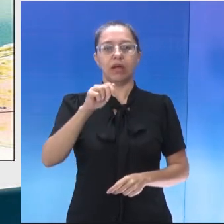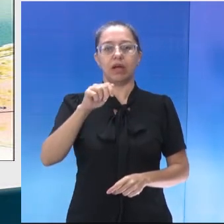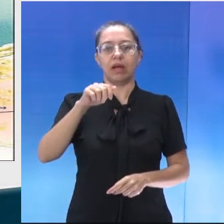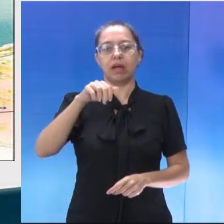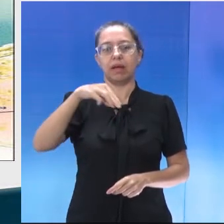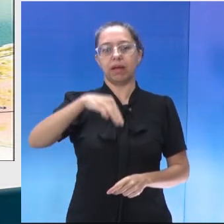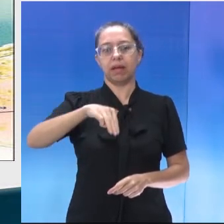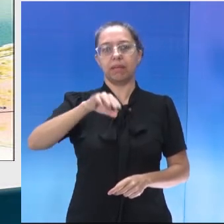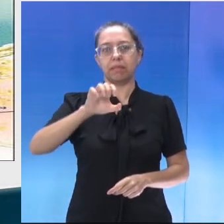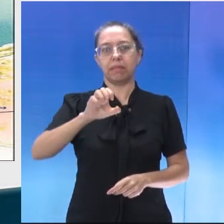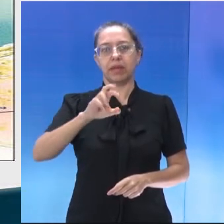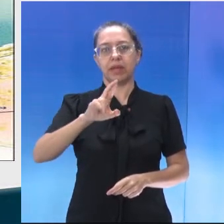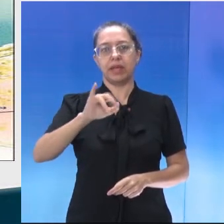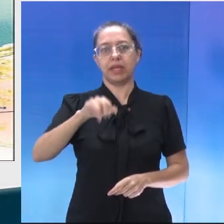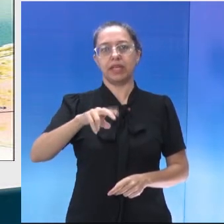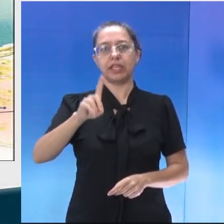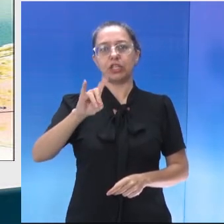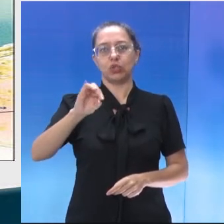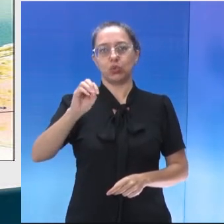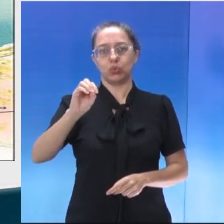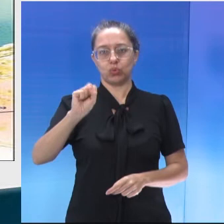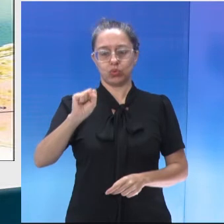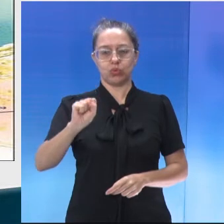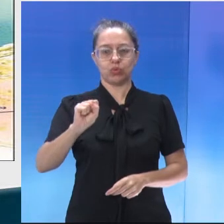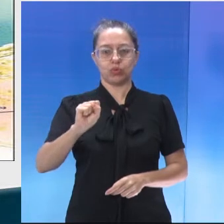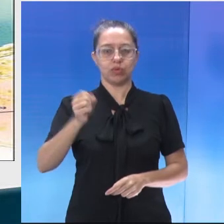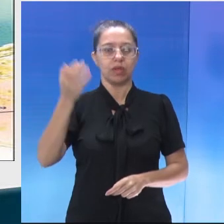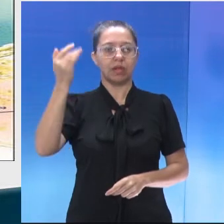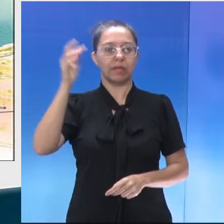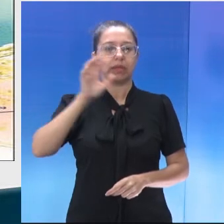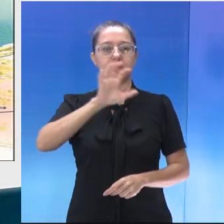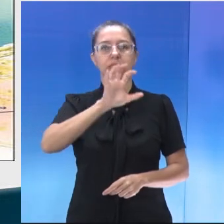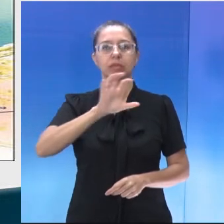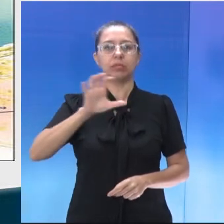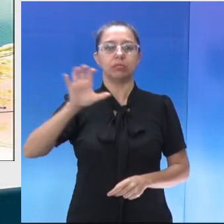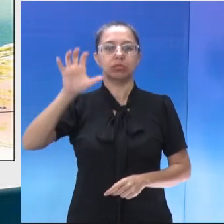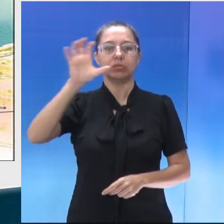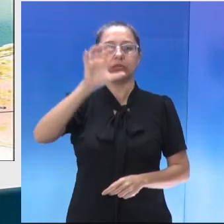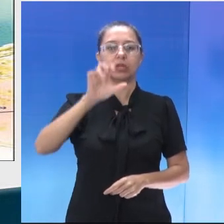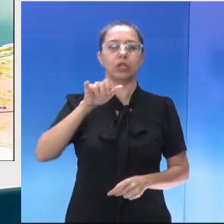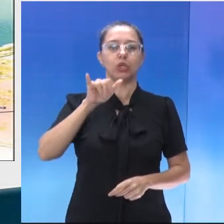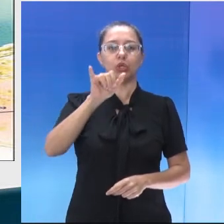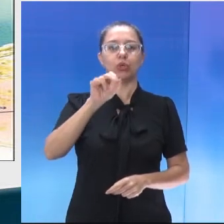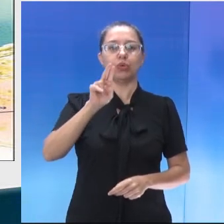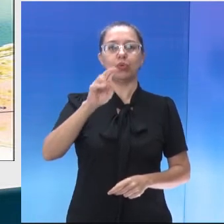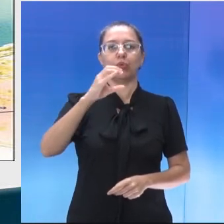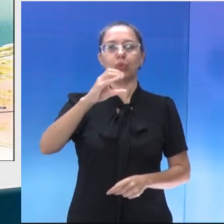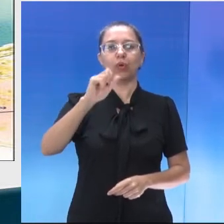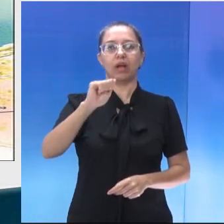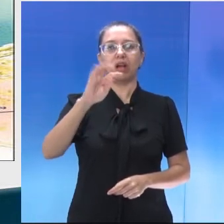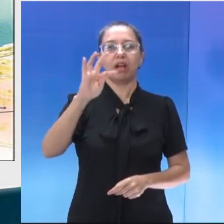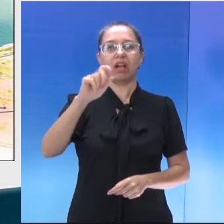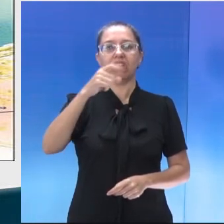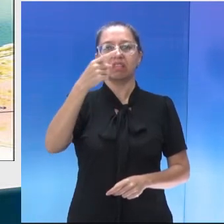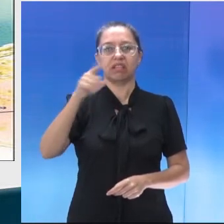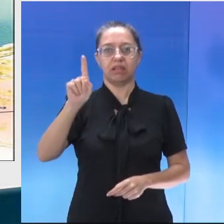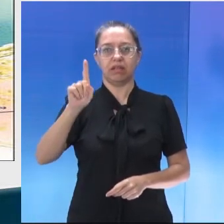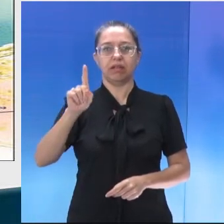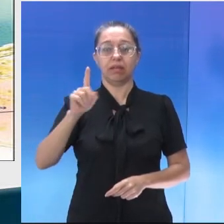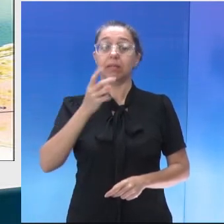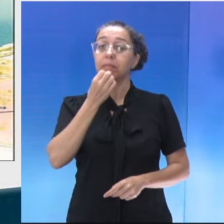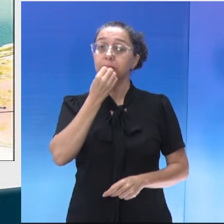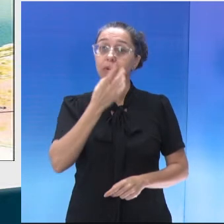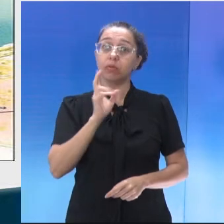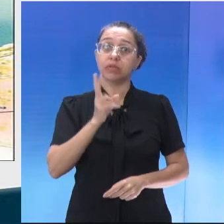anos atrás, né? Nós estamos falando aqui da Península de Yucatán. É bom a gente sempre trabalhar com o mapa na mão.